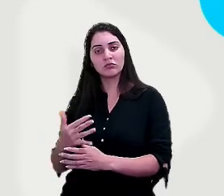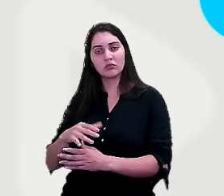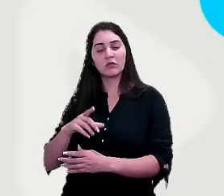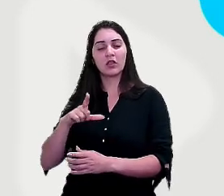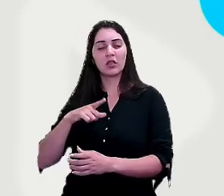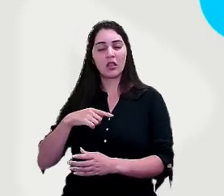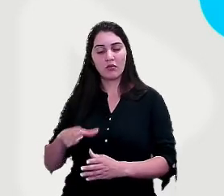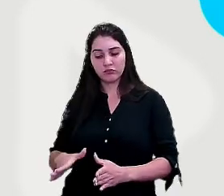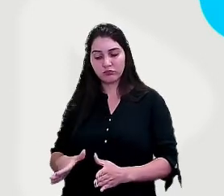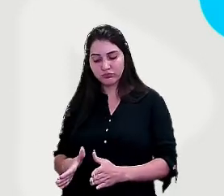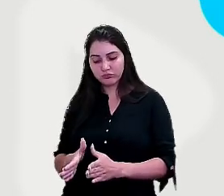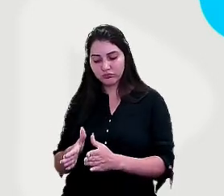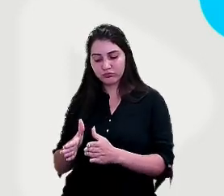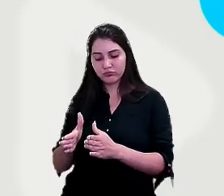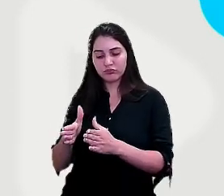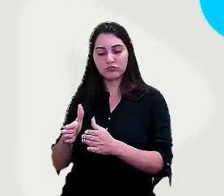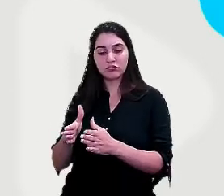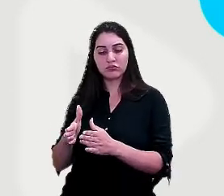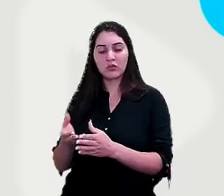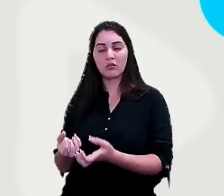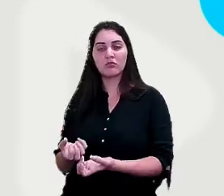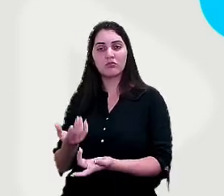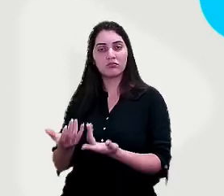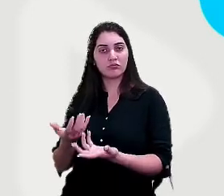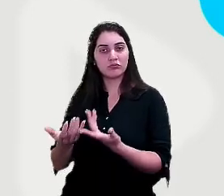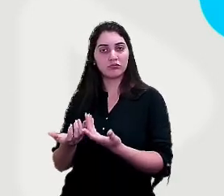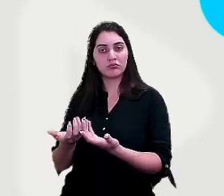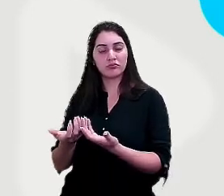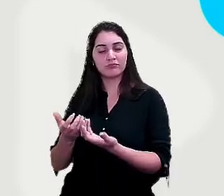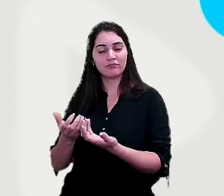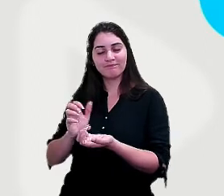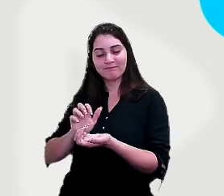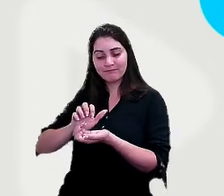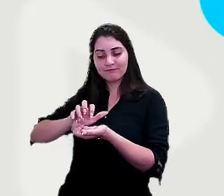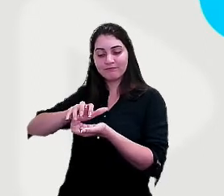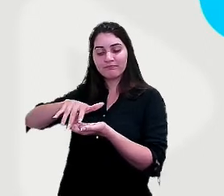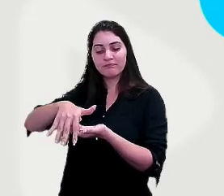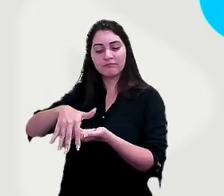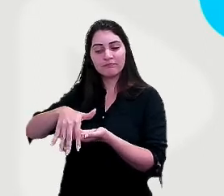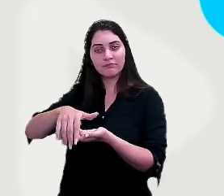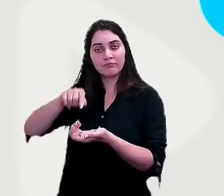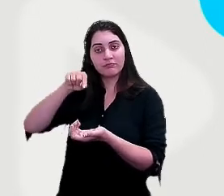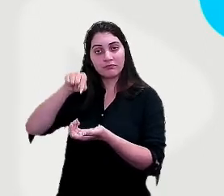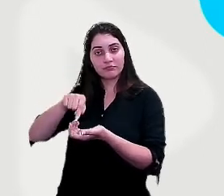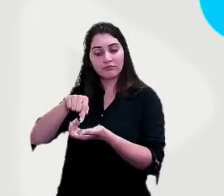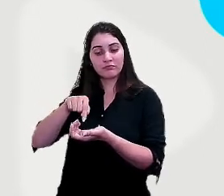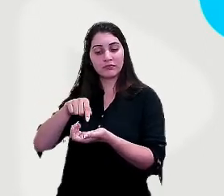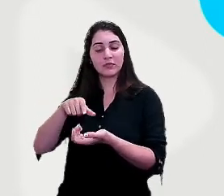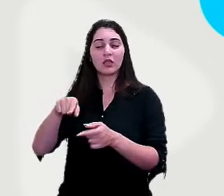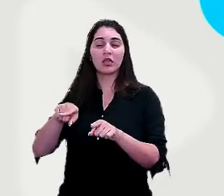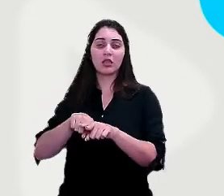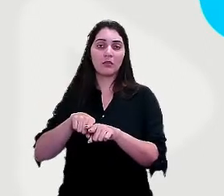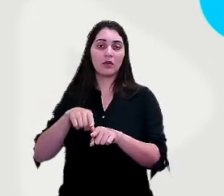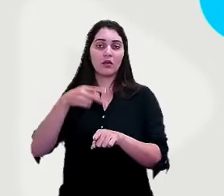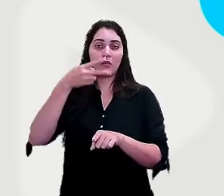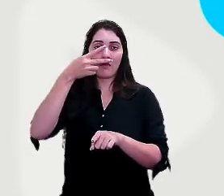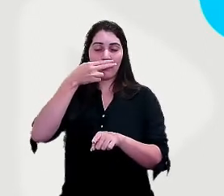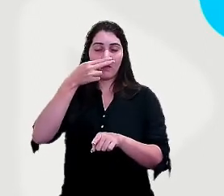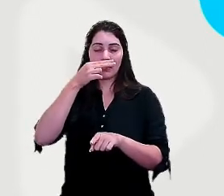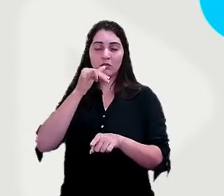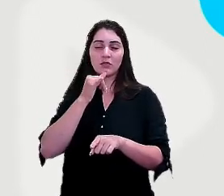cone, até que esse magma vai subir e se extravase lá pela cratera. Então também e até mesmo o resfriamento